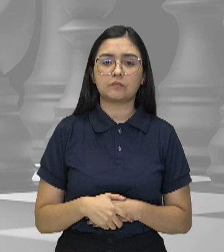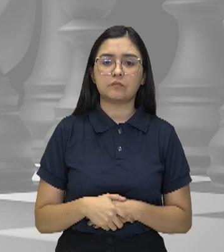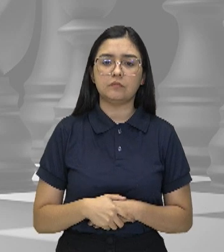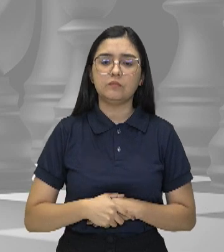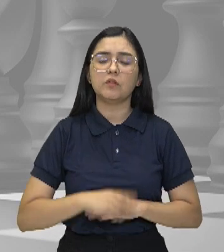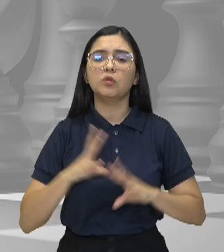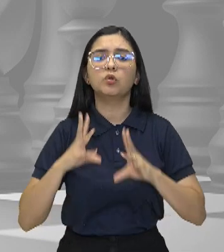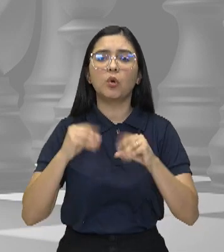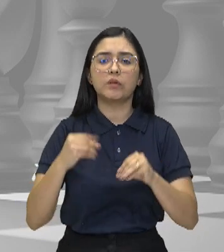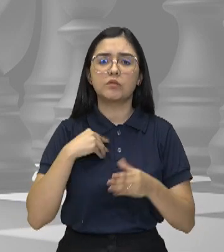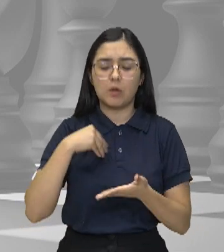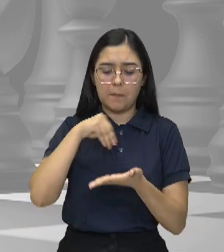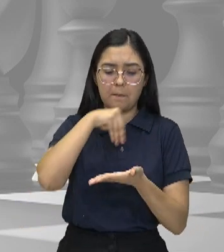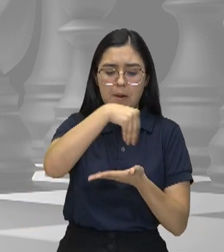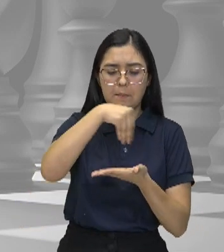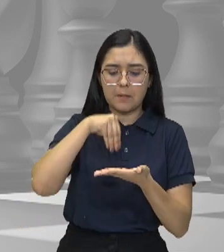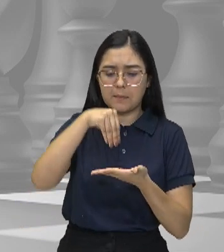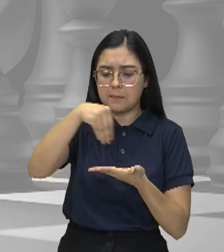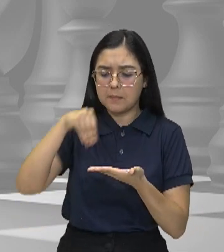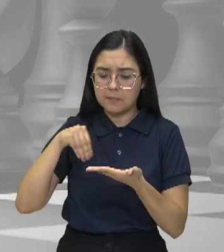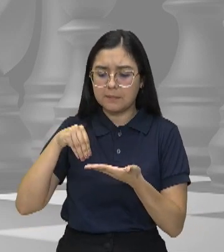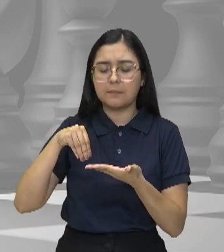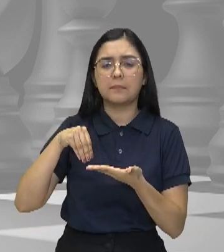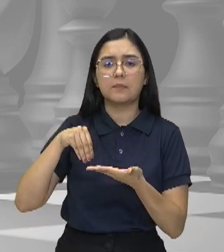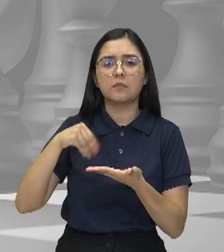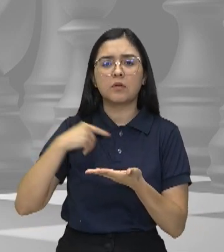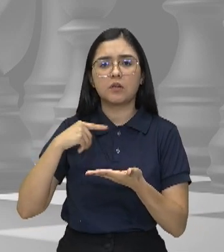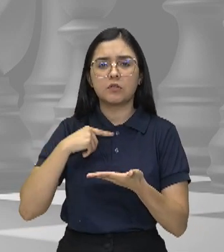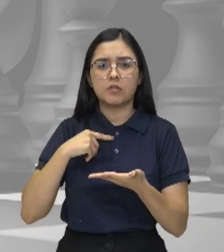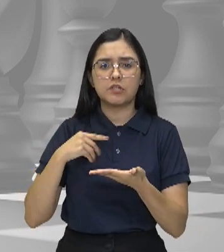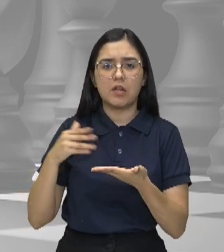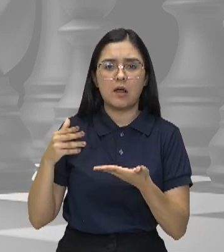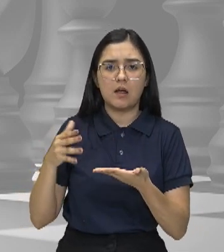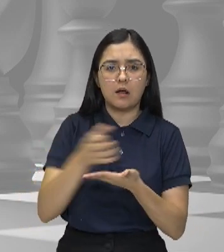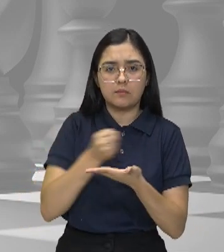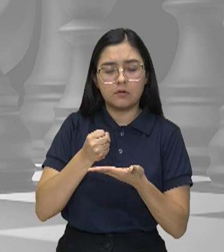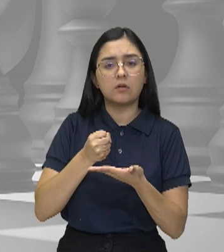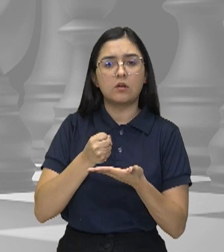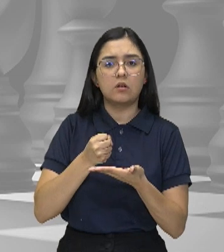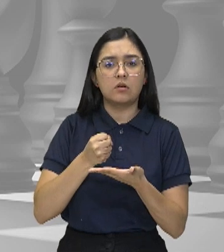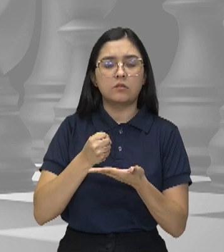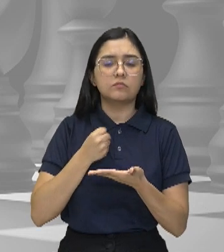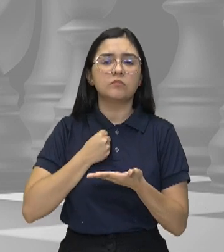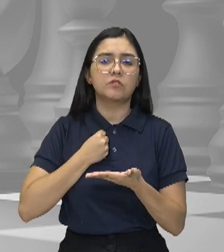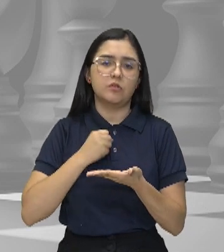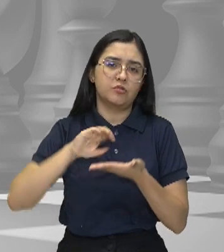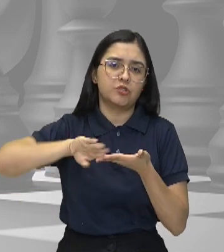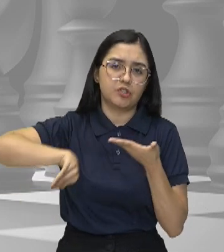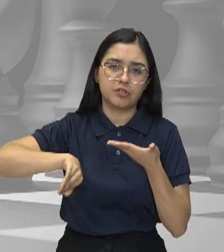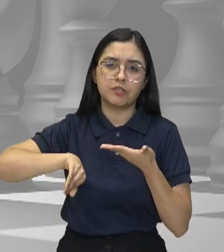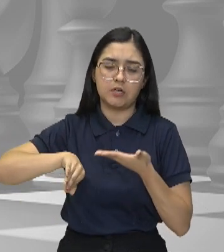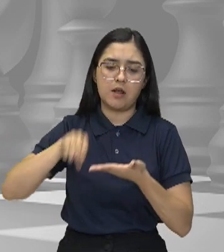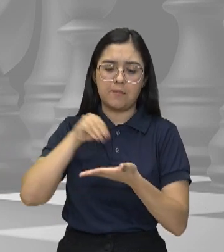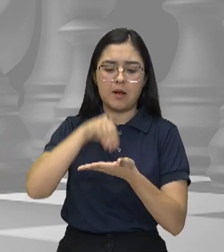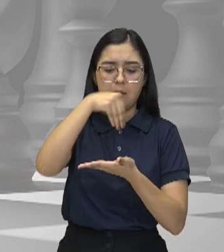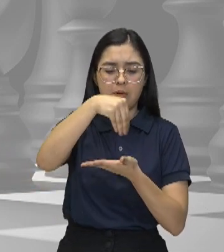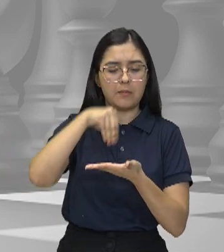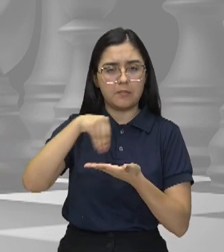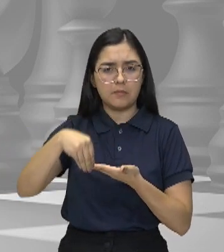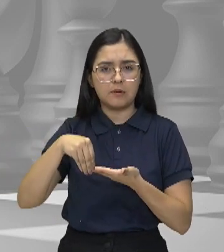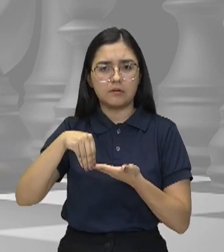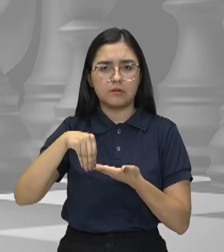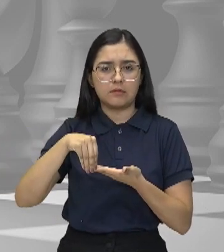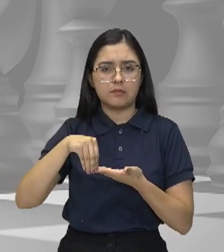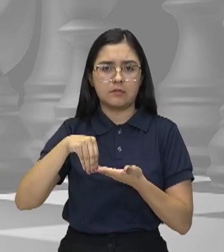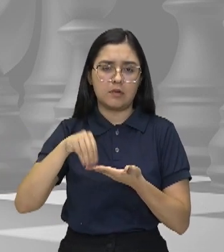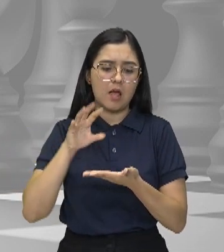todas as peças do tabuleiro sejam capturadas, né, como é o termo correto dentro do xadrez, né? Não é comer,